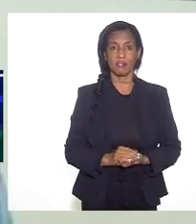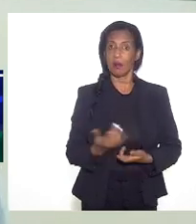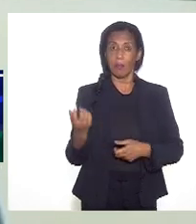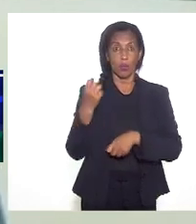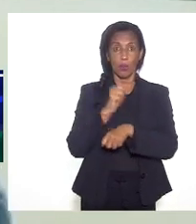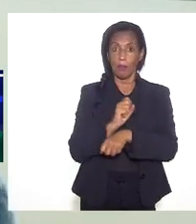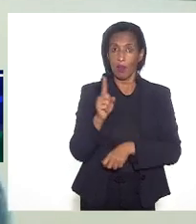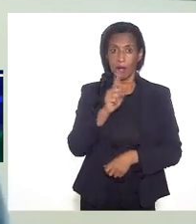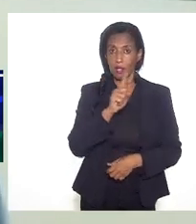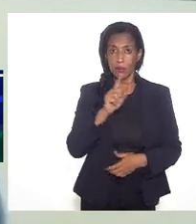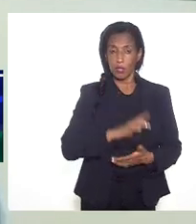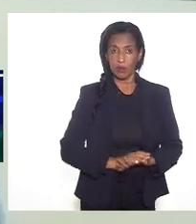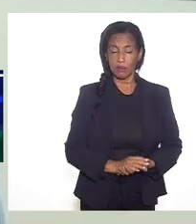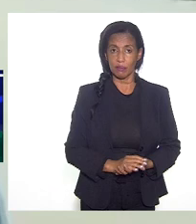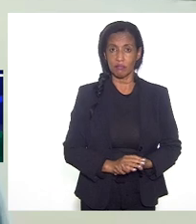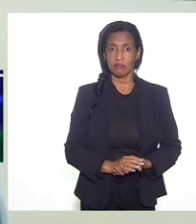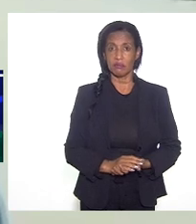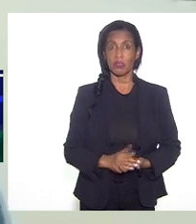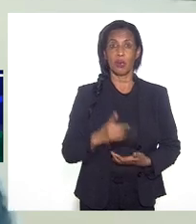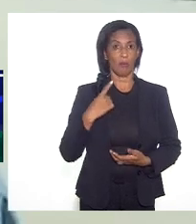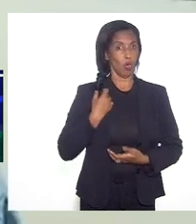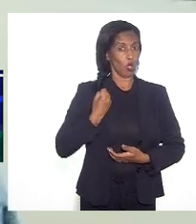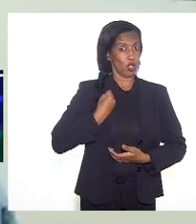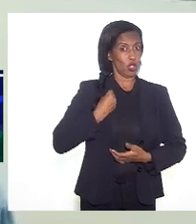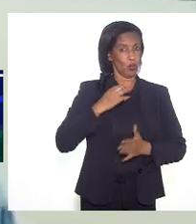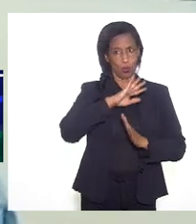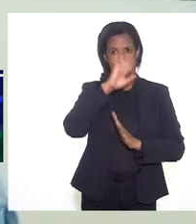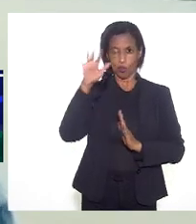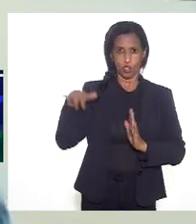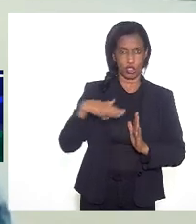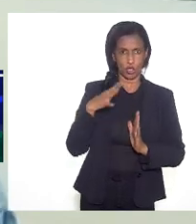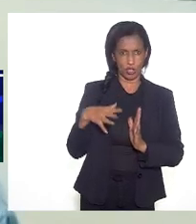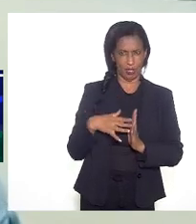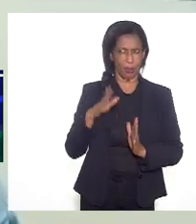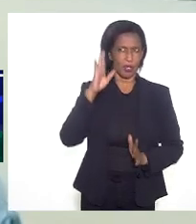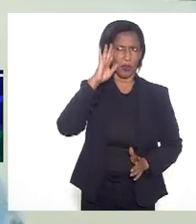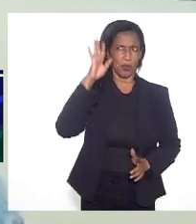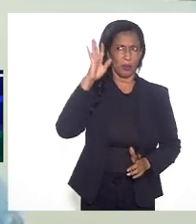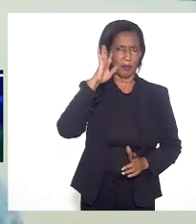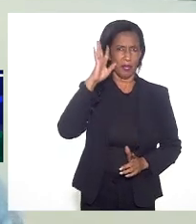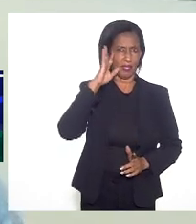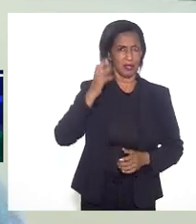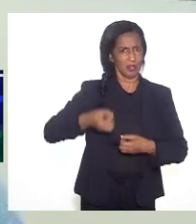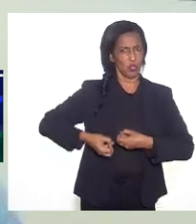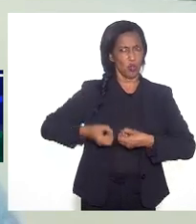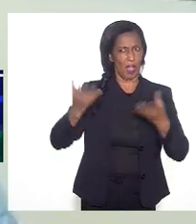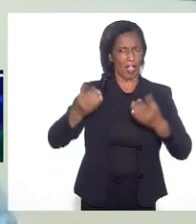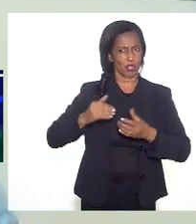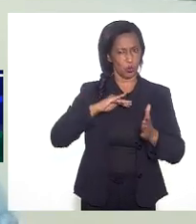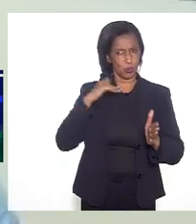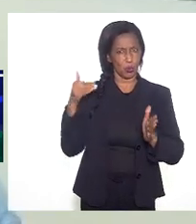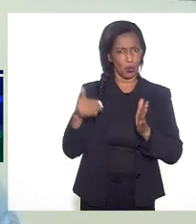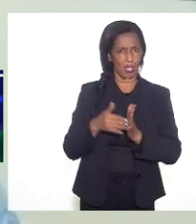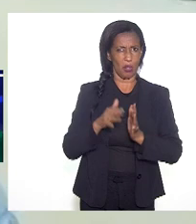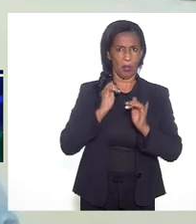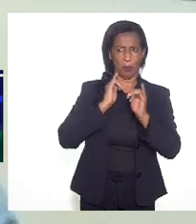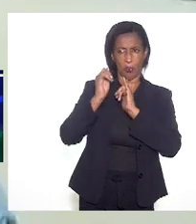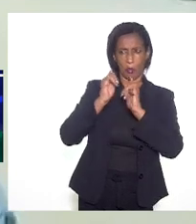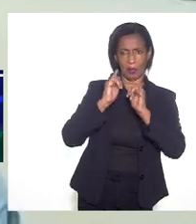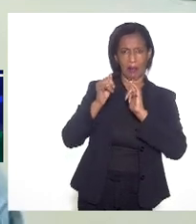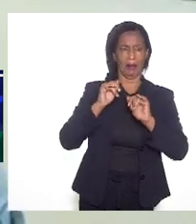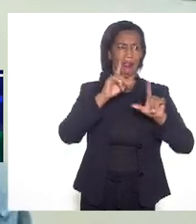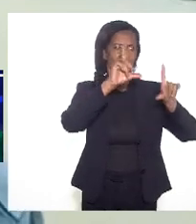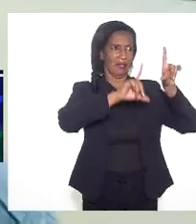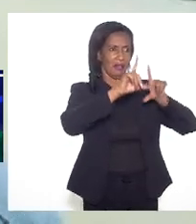Nós não temos os detalhes, né, mas temos um número global, que eu imagino que seja o gasto total nas publicidades de rádio